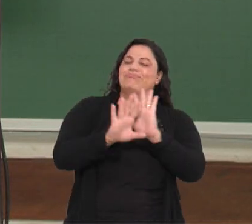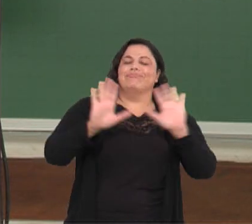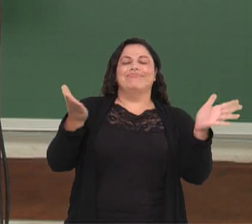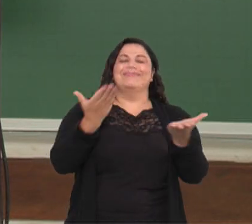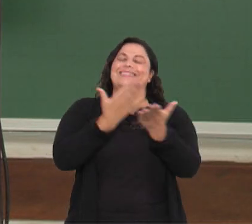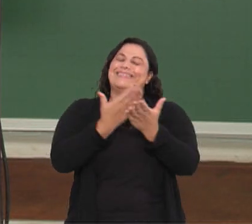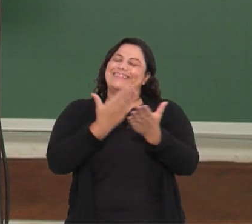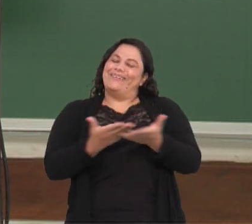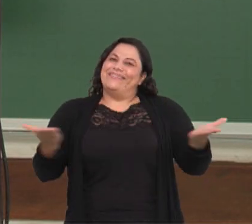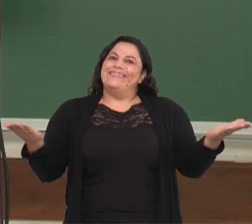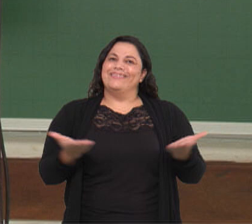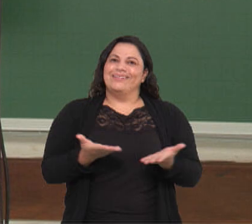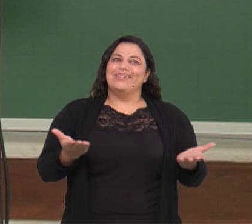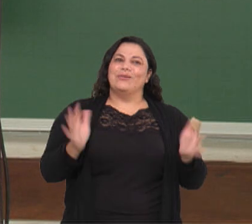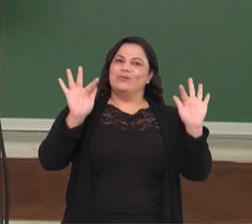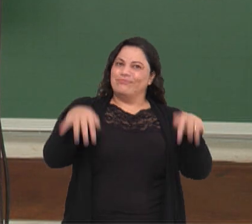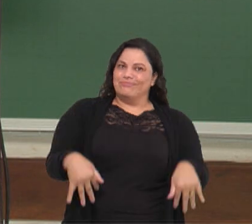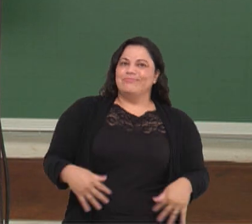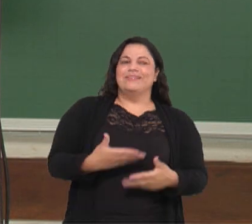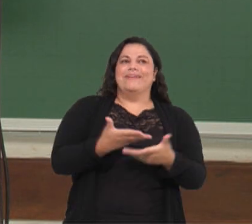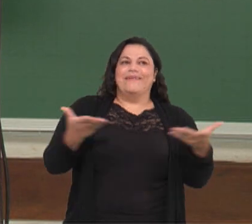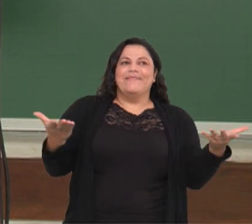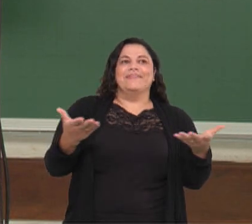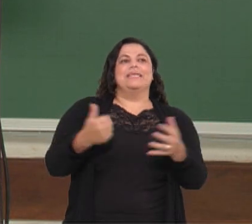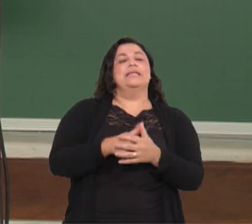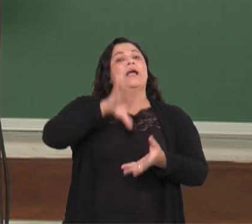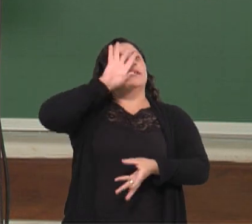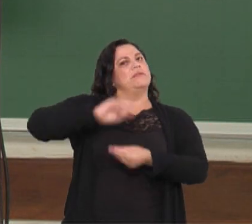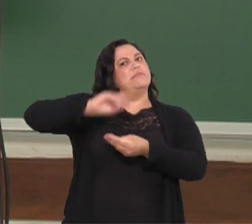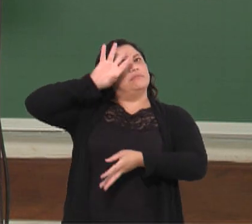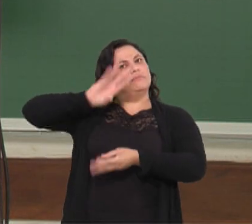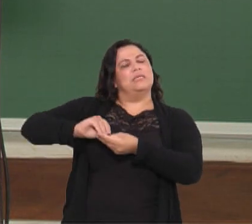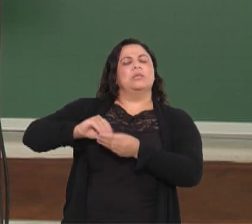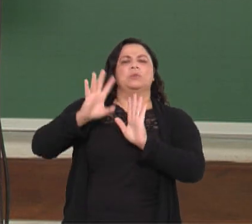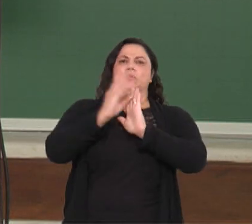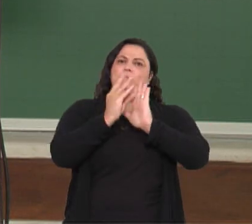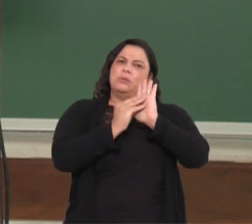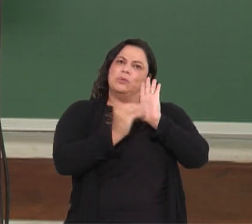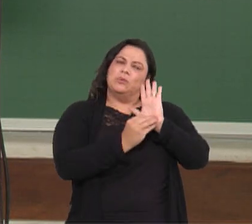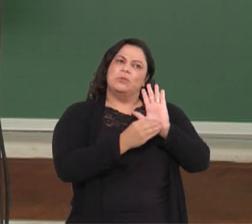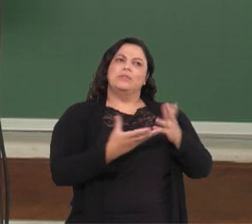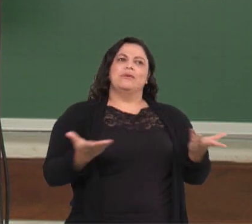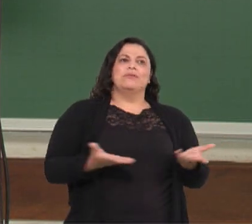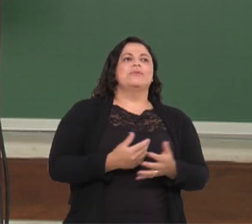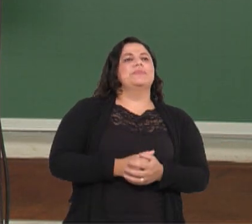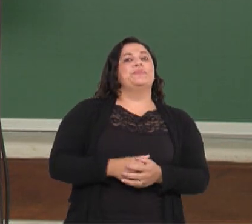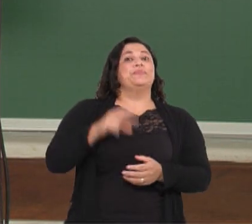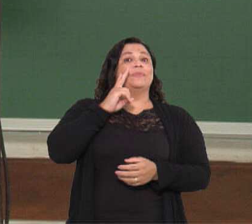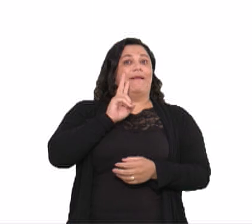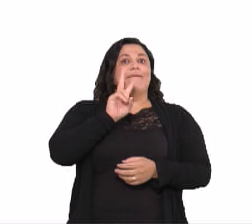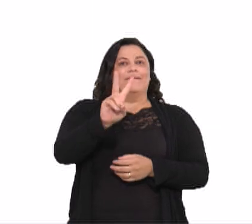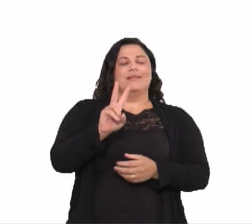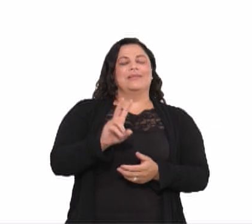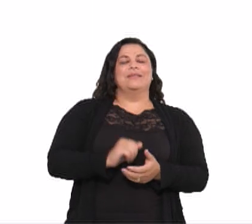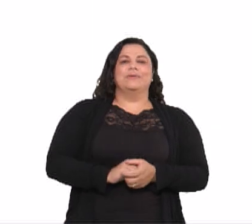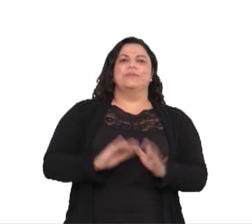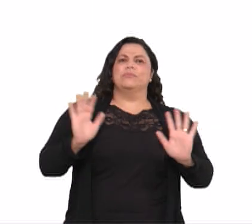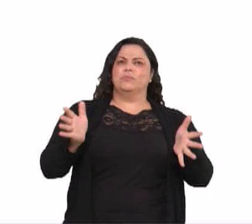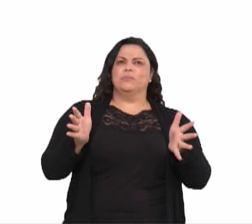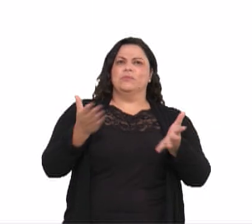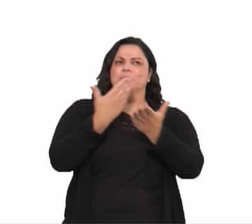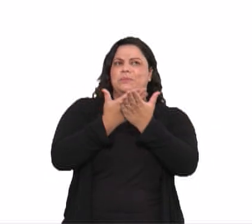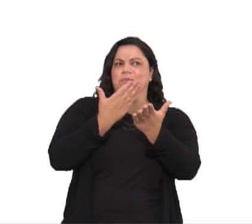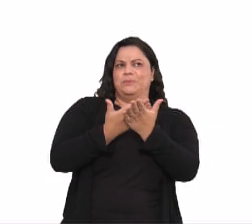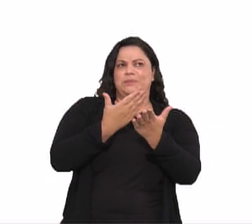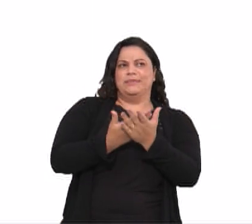de hoje e para encerrar ali, enquanto um resuminho dos conteúdos que nós vimos hoje, né? Nós vimos lá que, fechando a ética